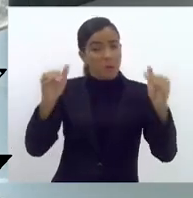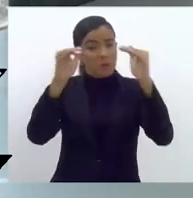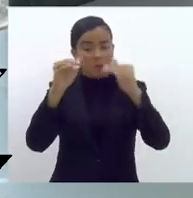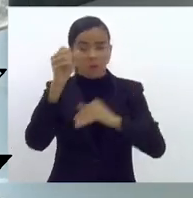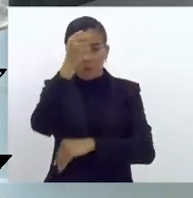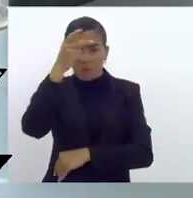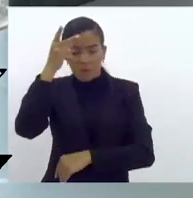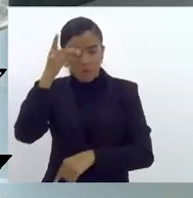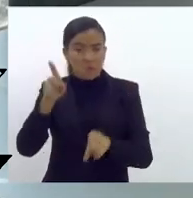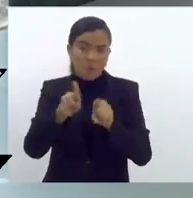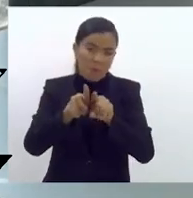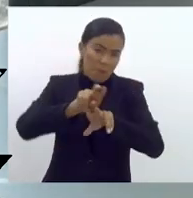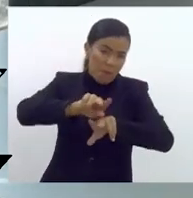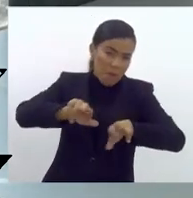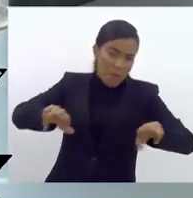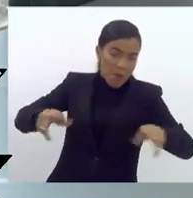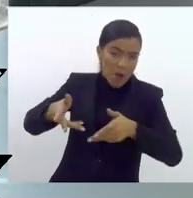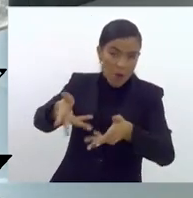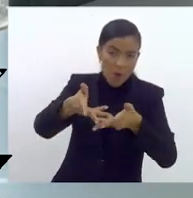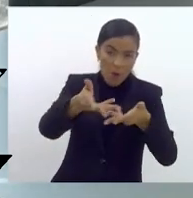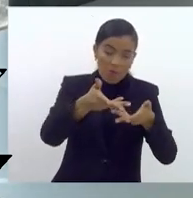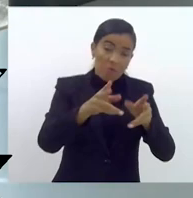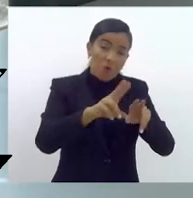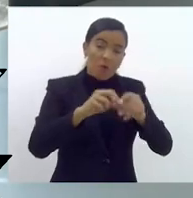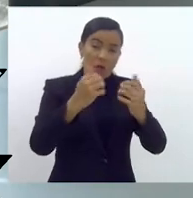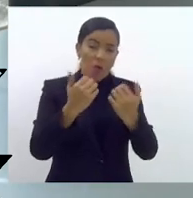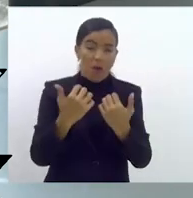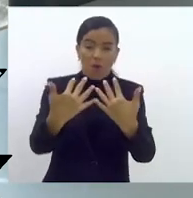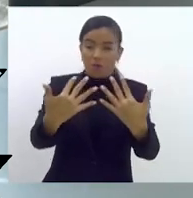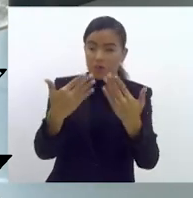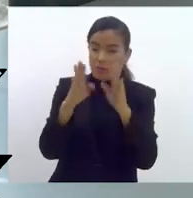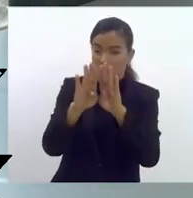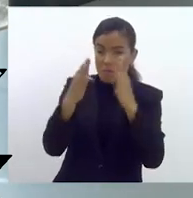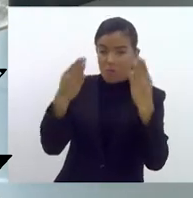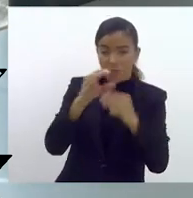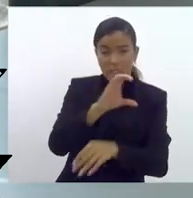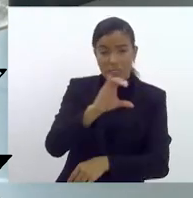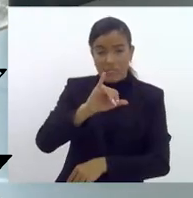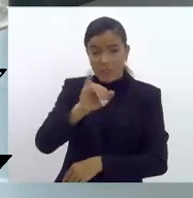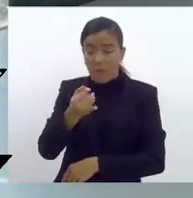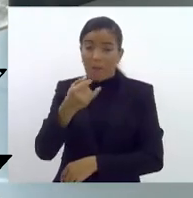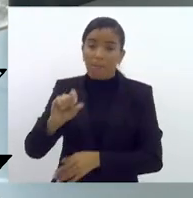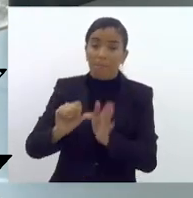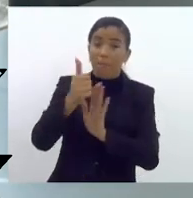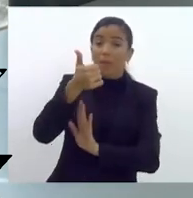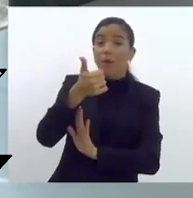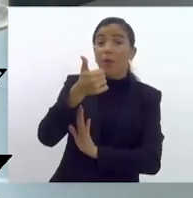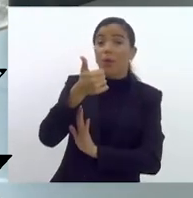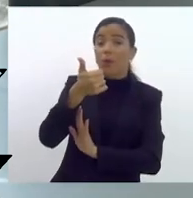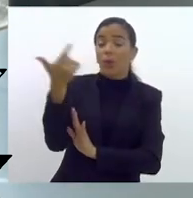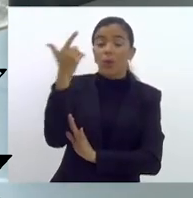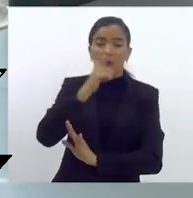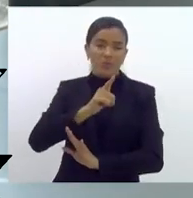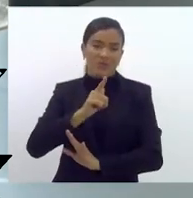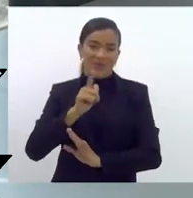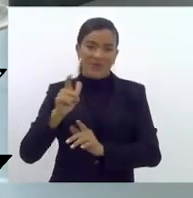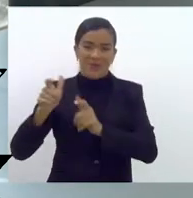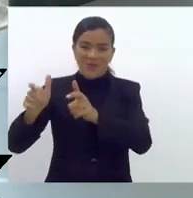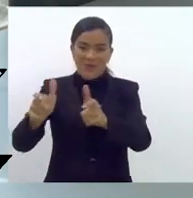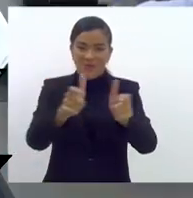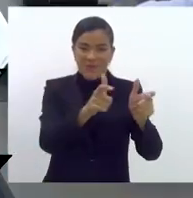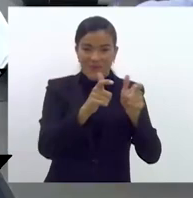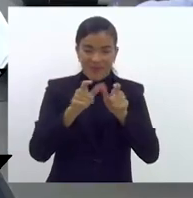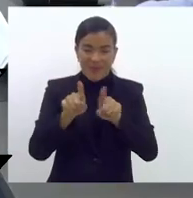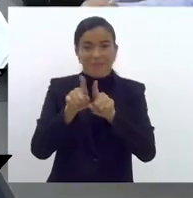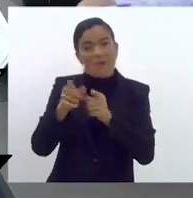municipais enfim muitos convidados e fica como é uma audiência pública da ccj precisa em primeiro lugar deliberar e depois convidar que